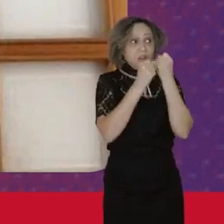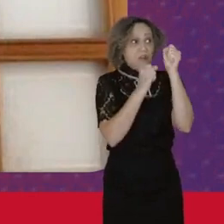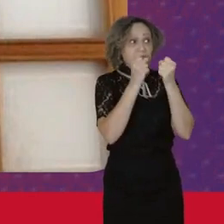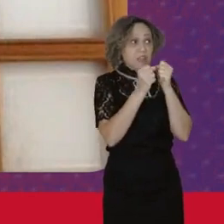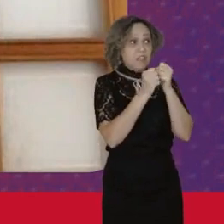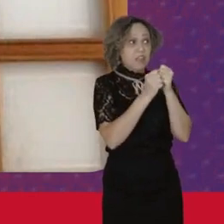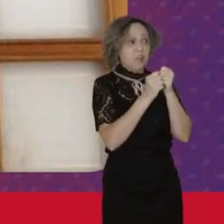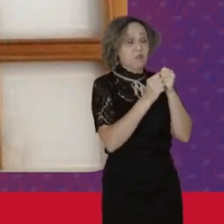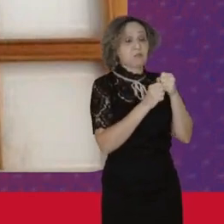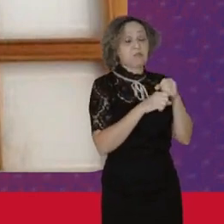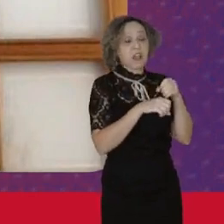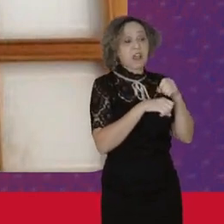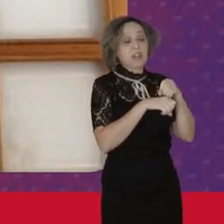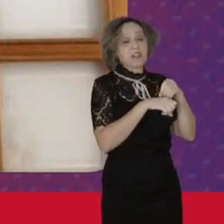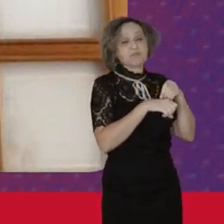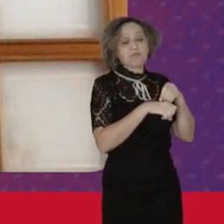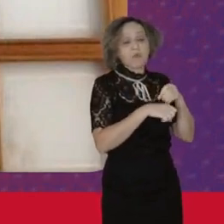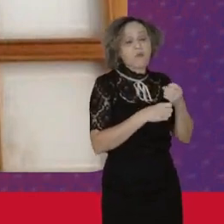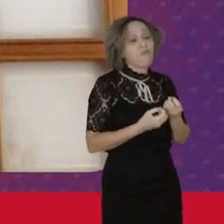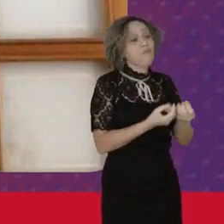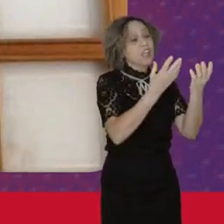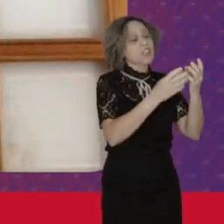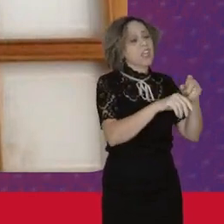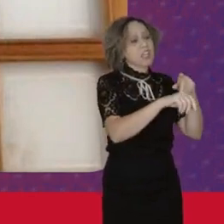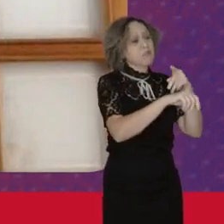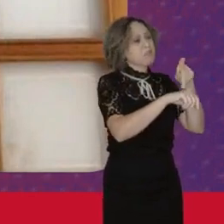para a China, etc. Então, se a nossa